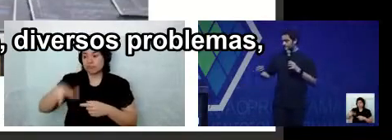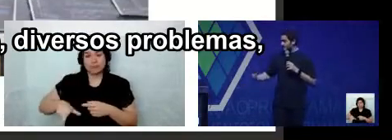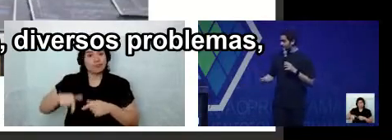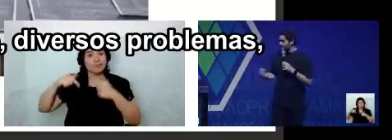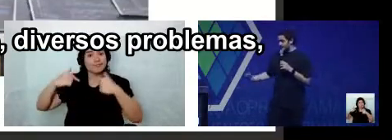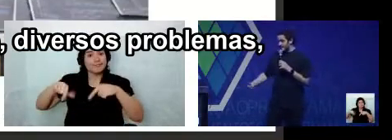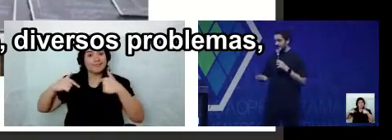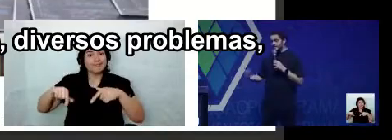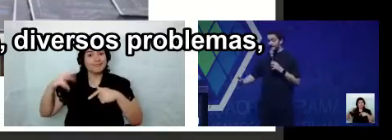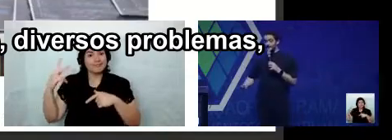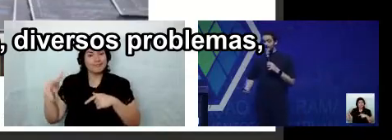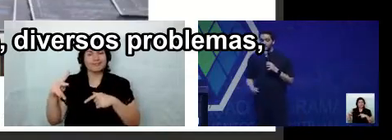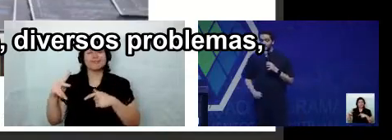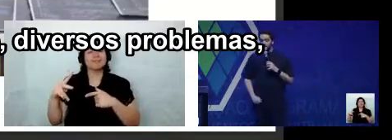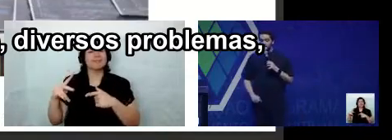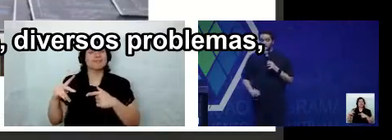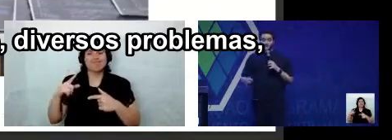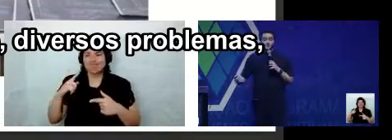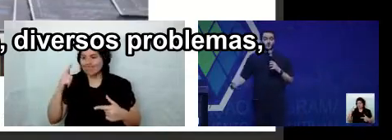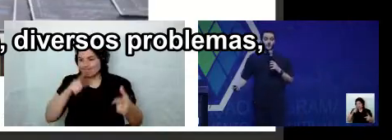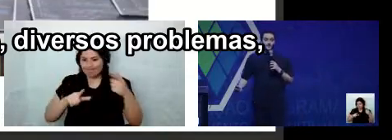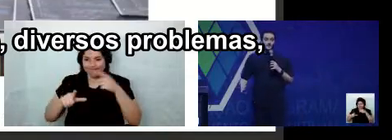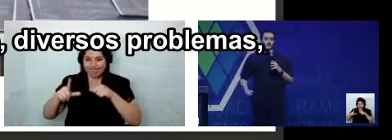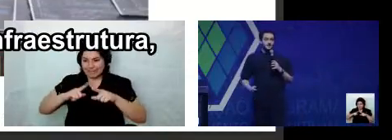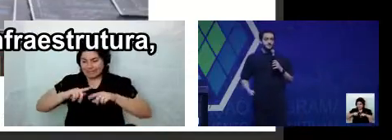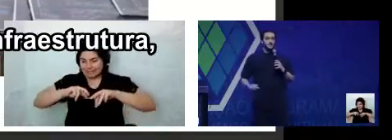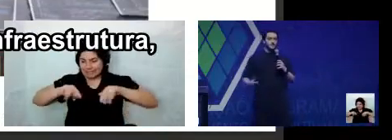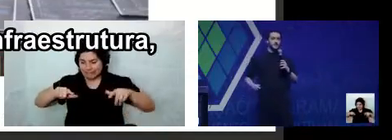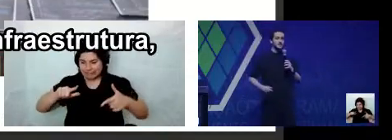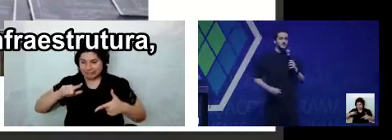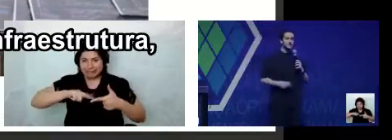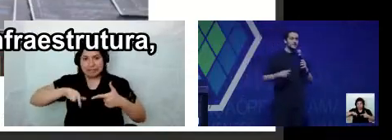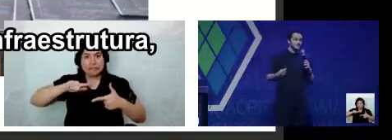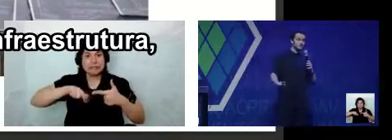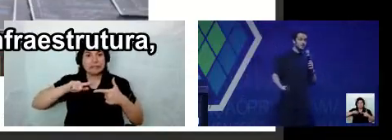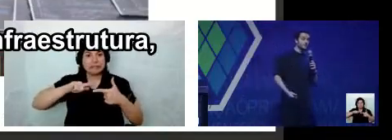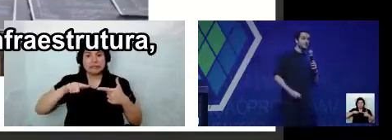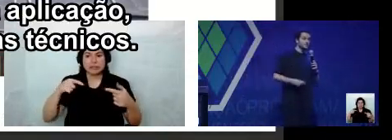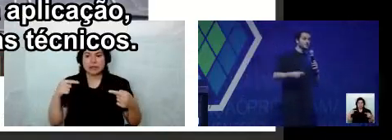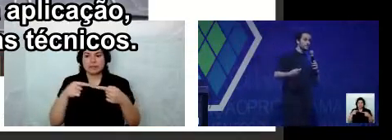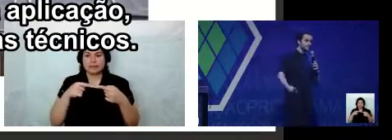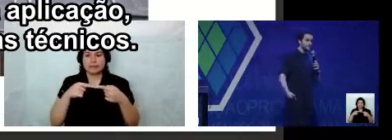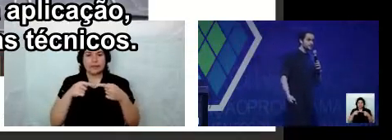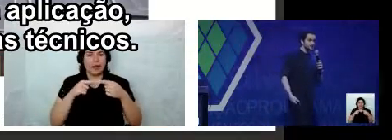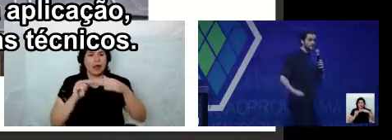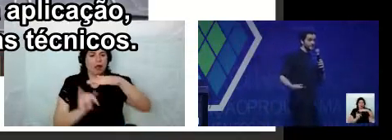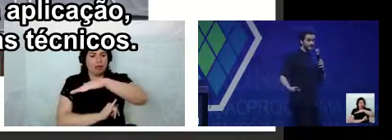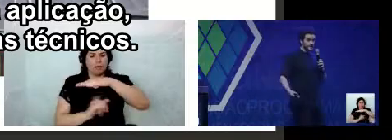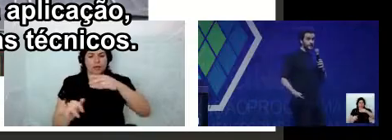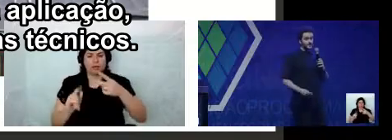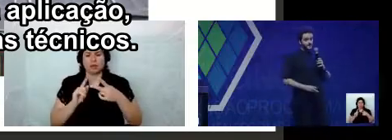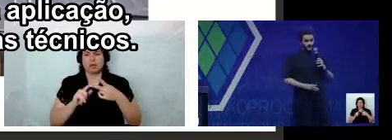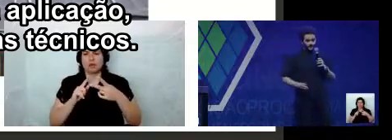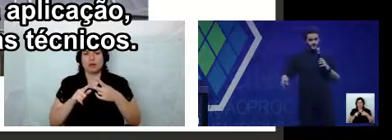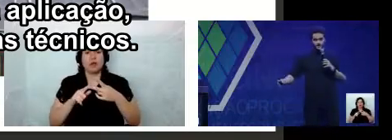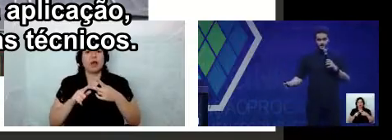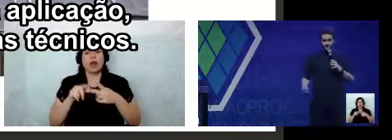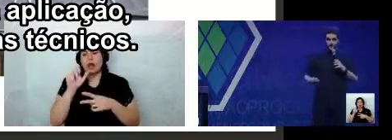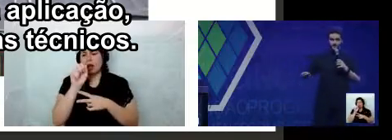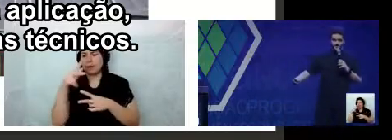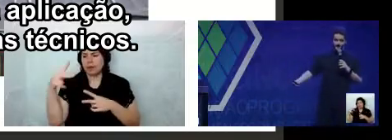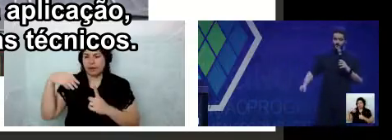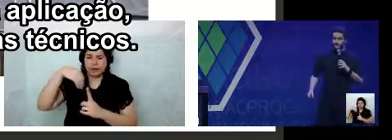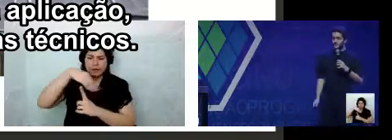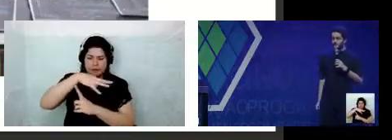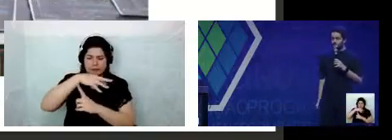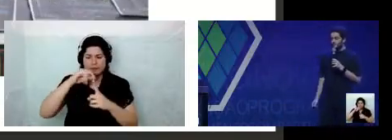dele, ele enfrentava, na verdade, diversos problemas, sejam problemas relacionados à infraestrutura, sejam problemas relacionados à aplicação, problemas do dia a dia,